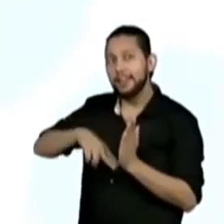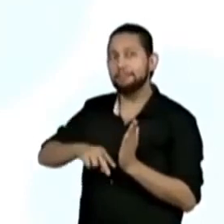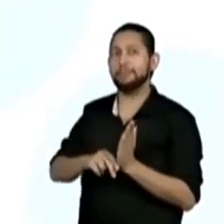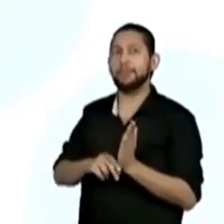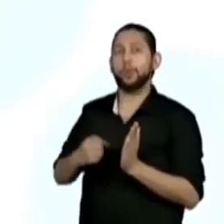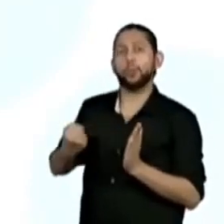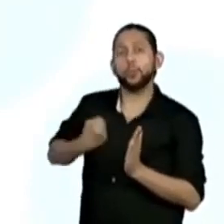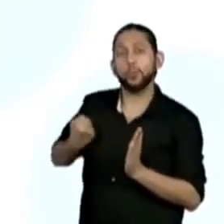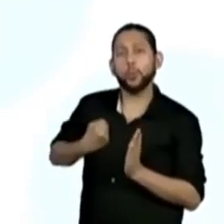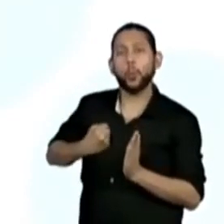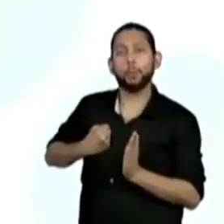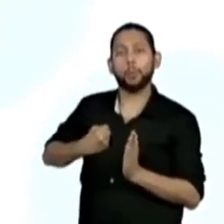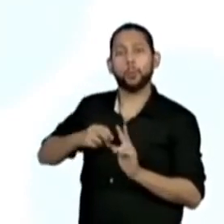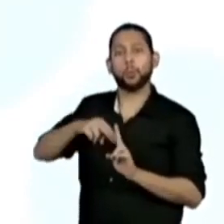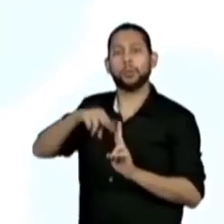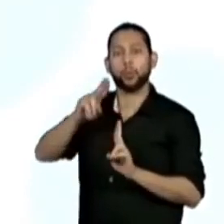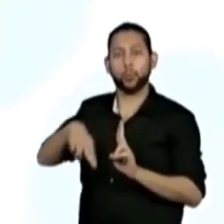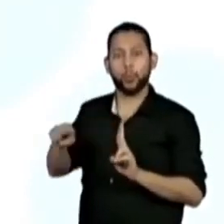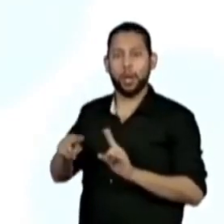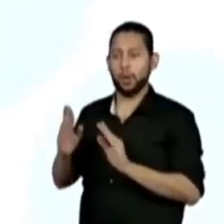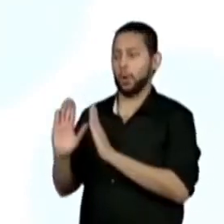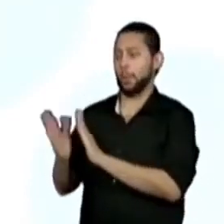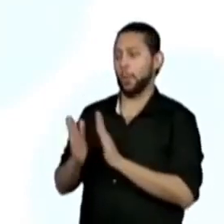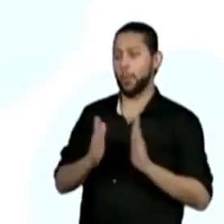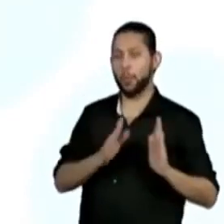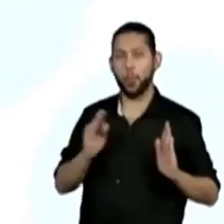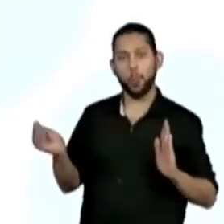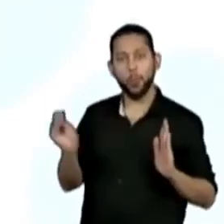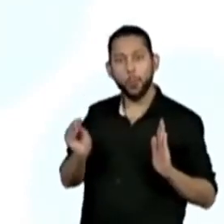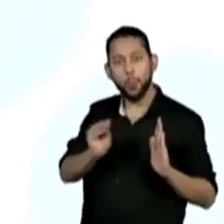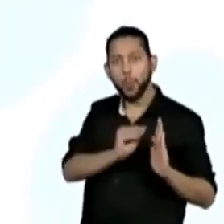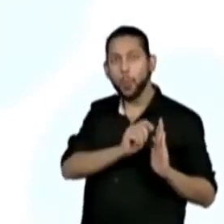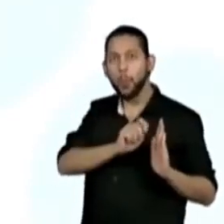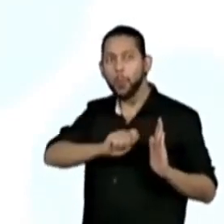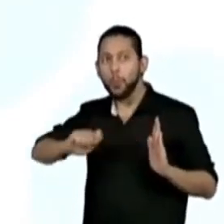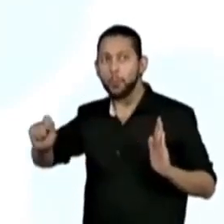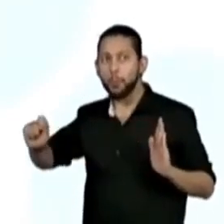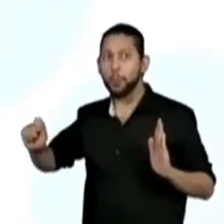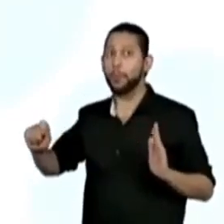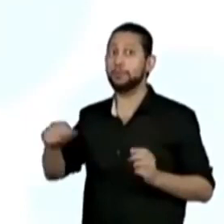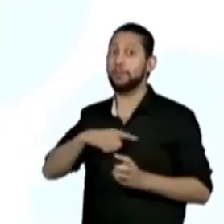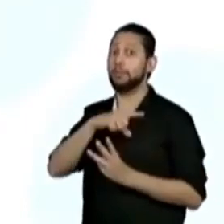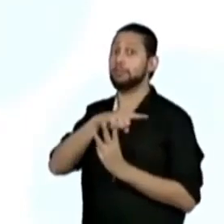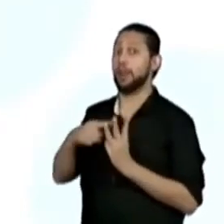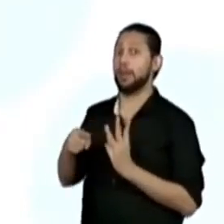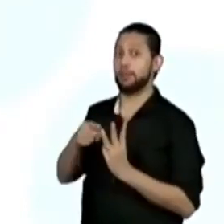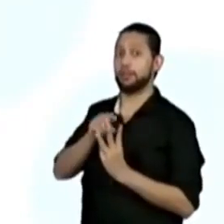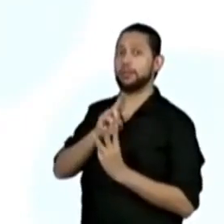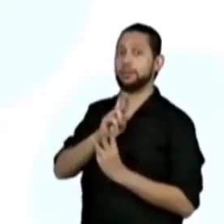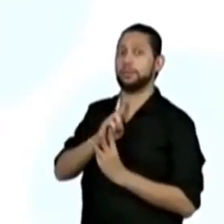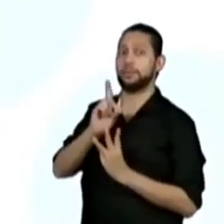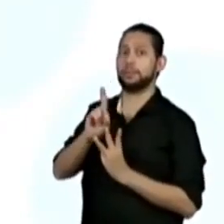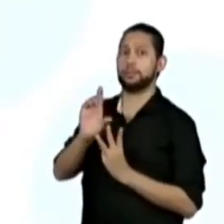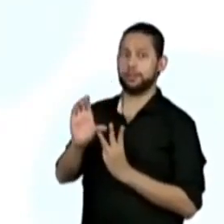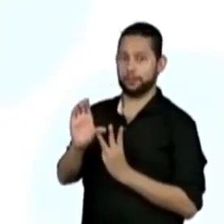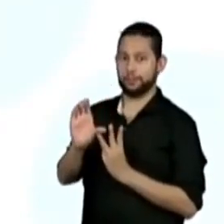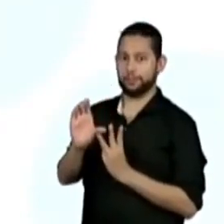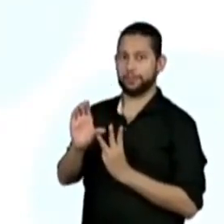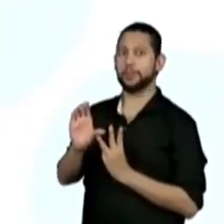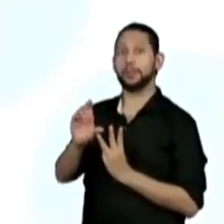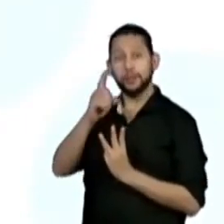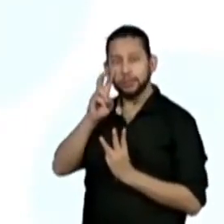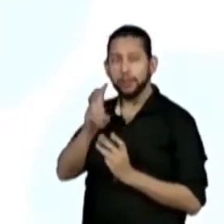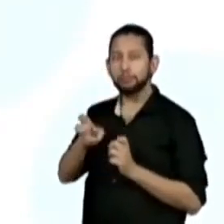escrever e ordenar números naturais com pelo menos três ordens observando as